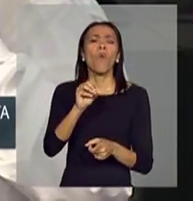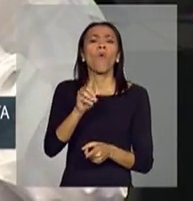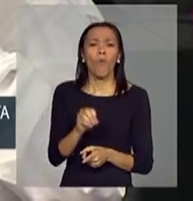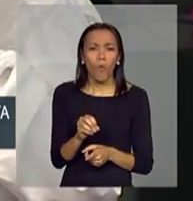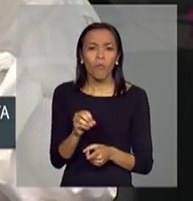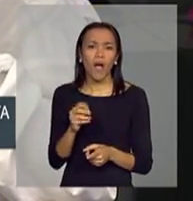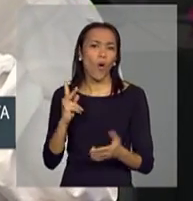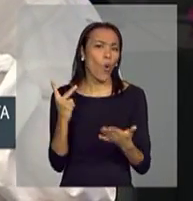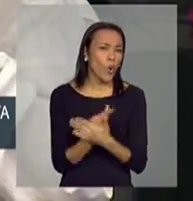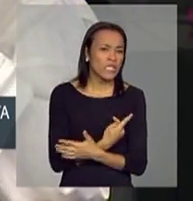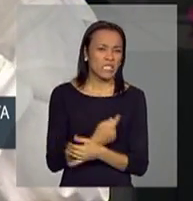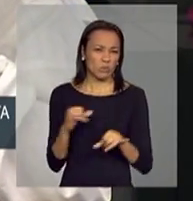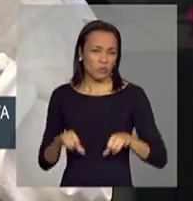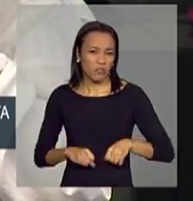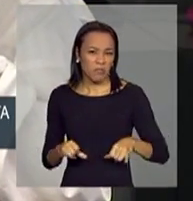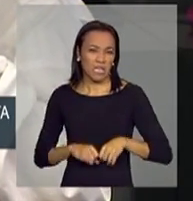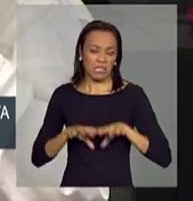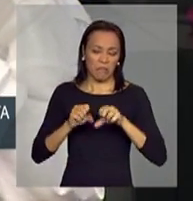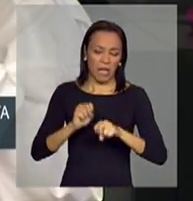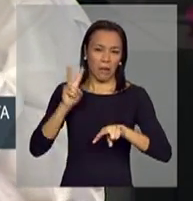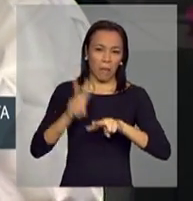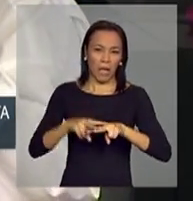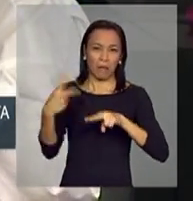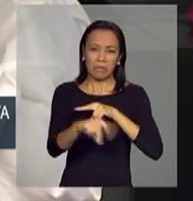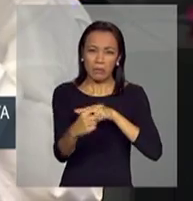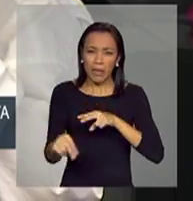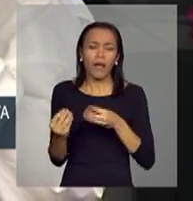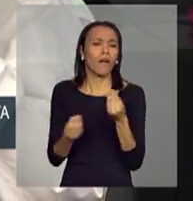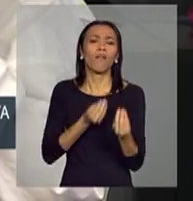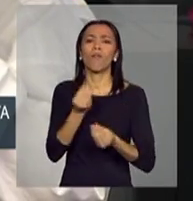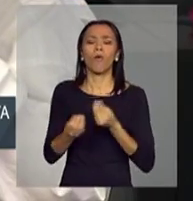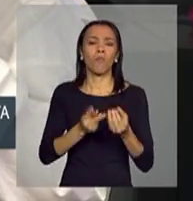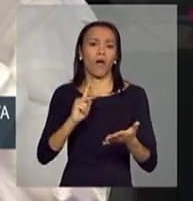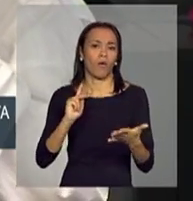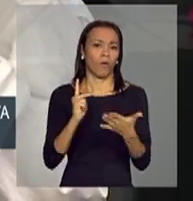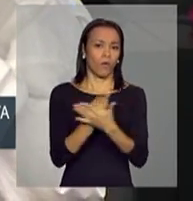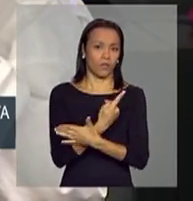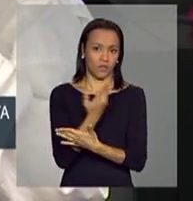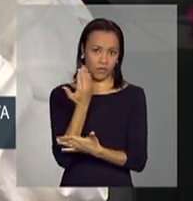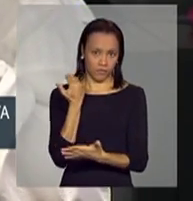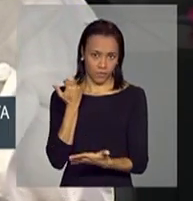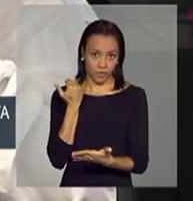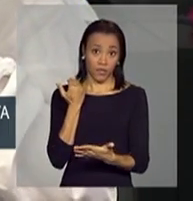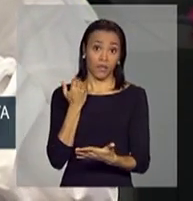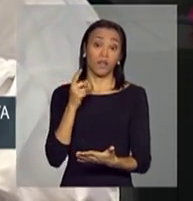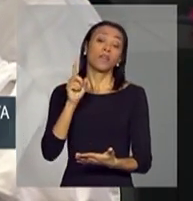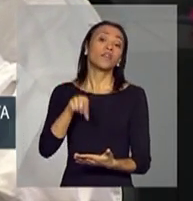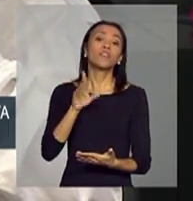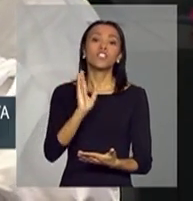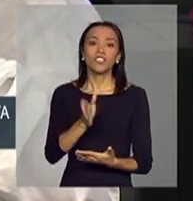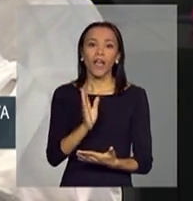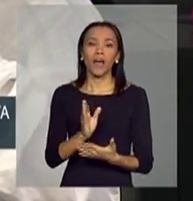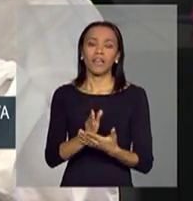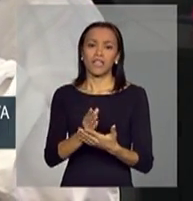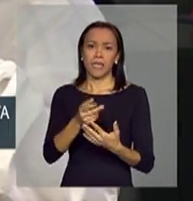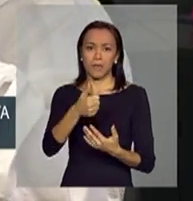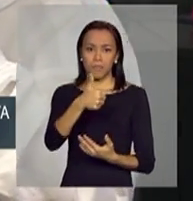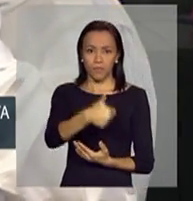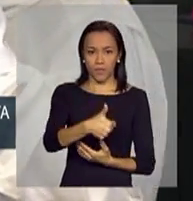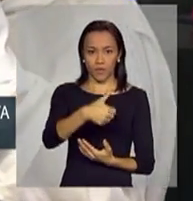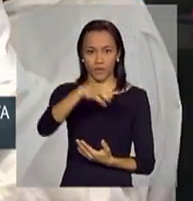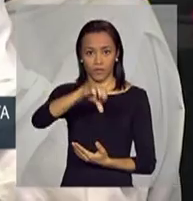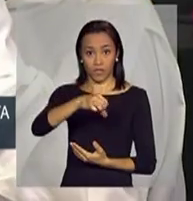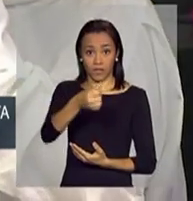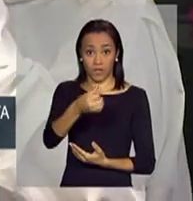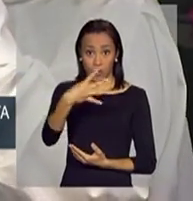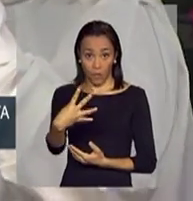de tortura para tentar identificar a formação do padrão. Quer dizer, aquilo que é praticado como tortura em